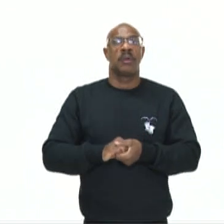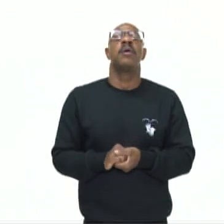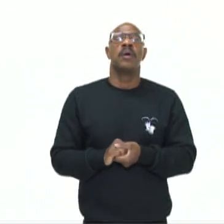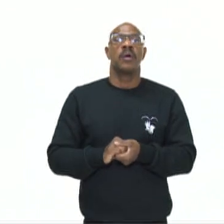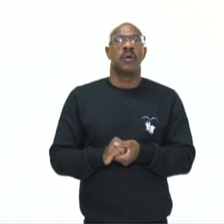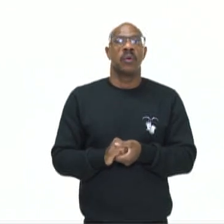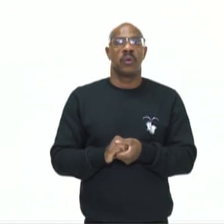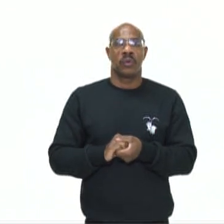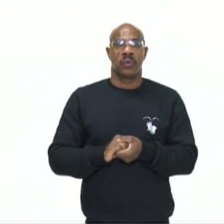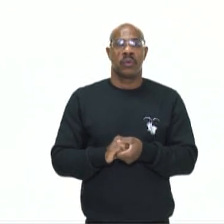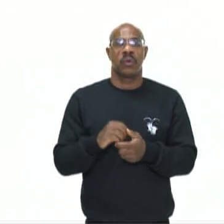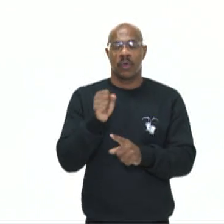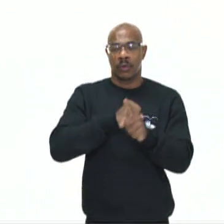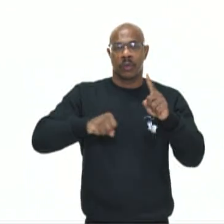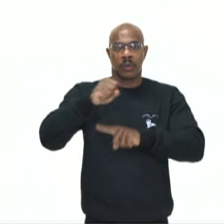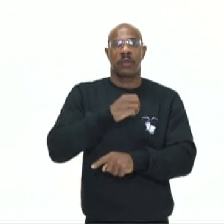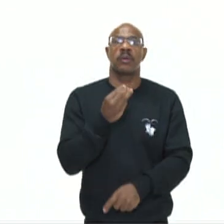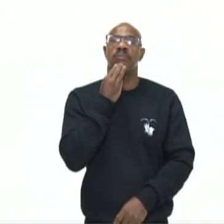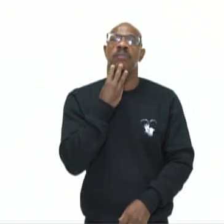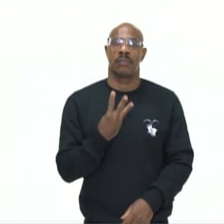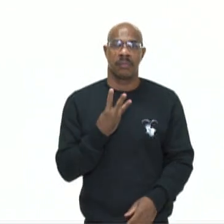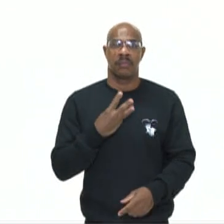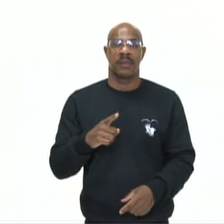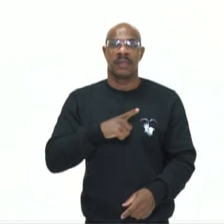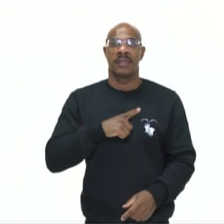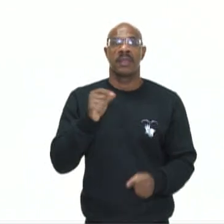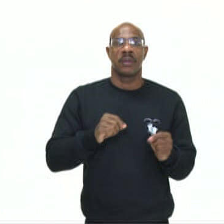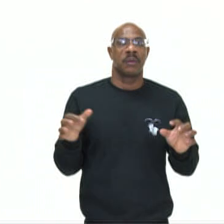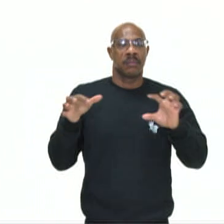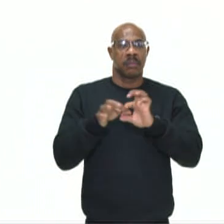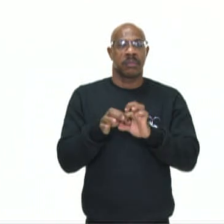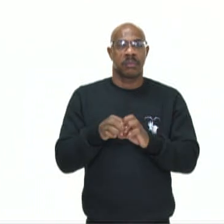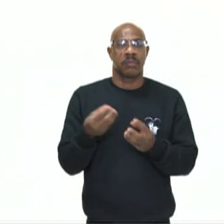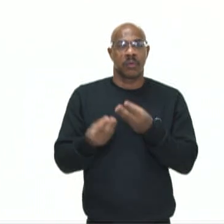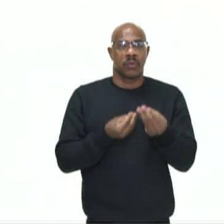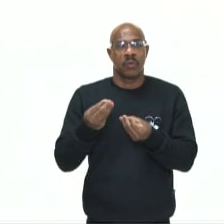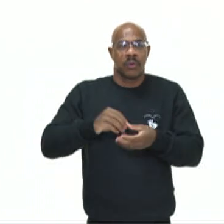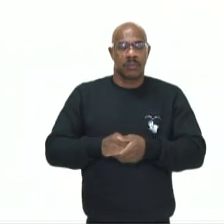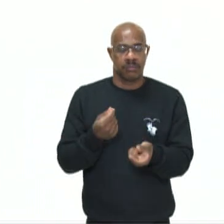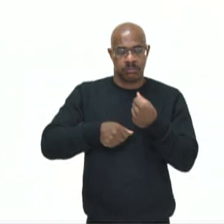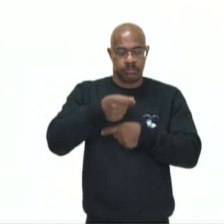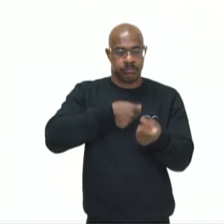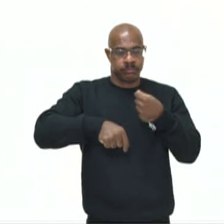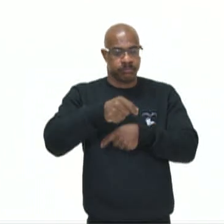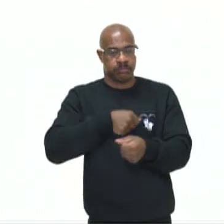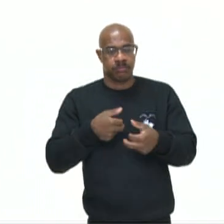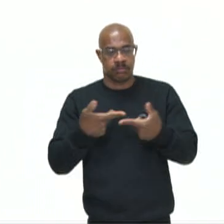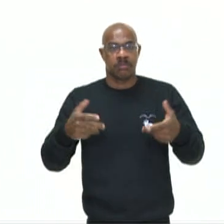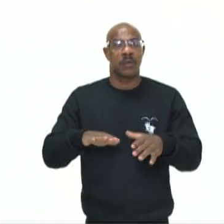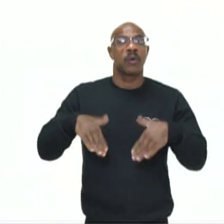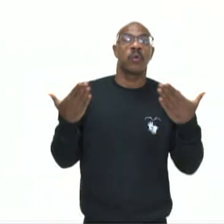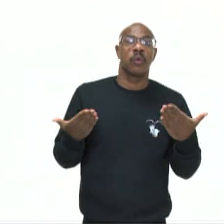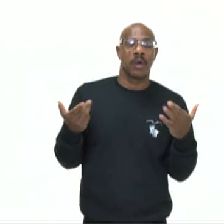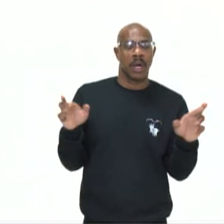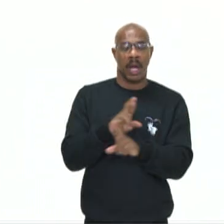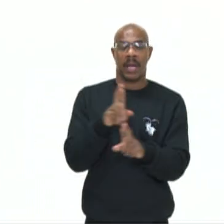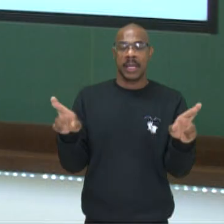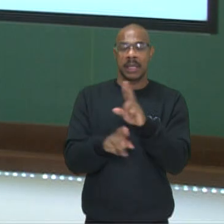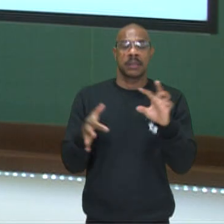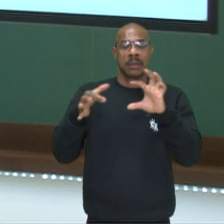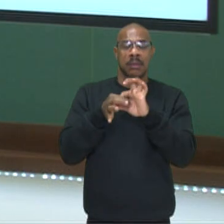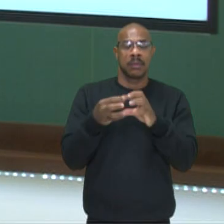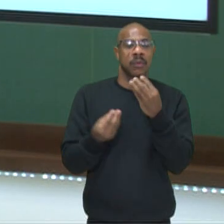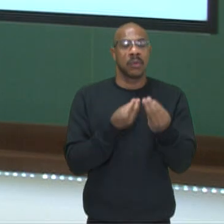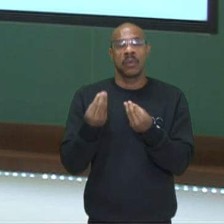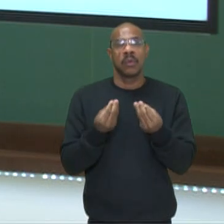e estabelece uma relação entre puritanismo dos colonos e o capitalismo. Qual é essa relação, né?